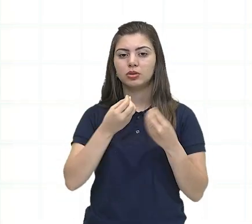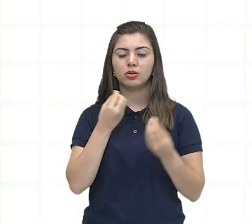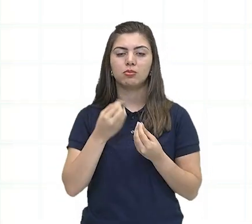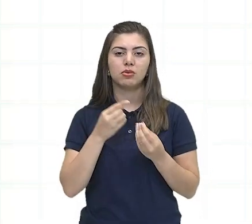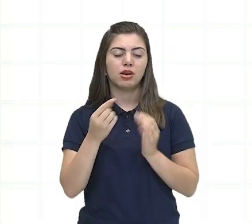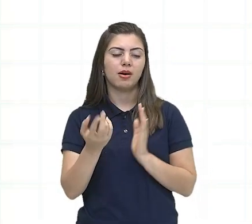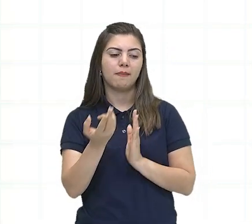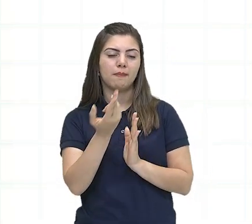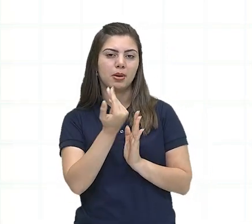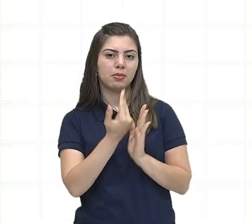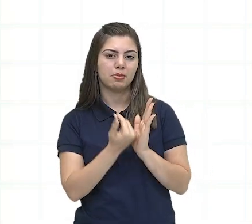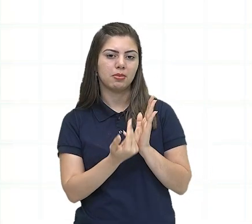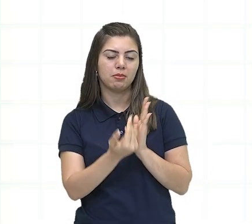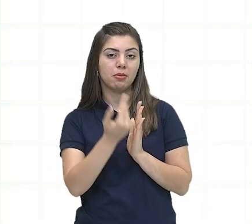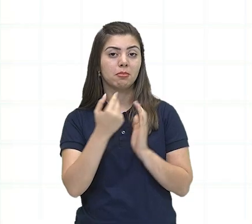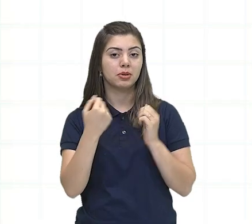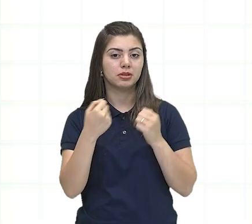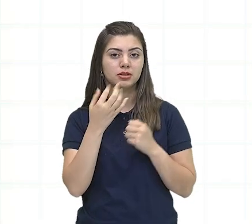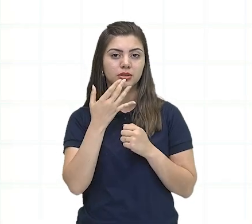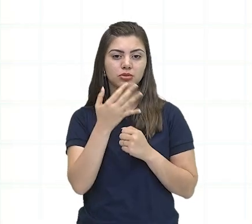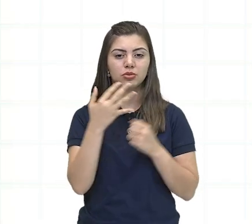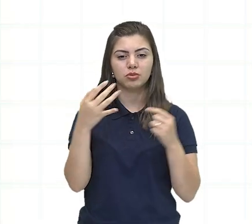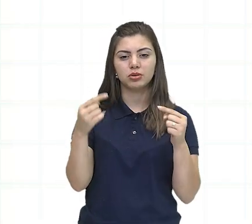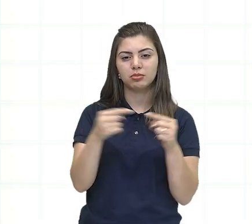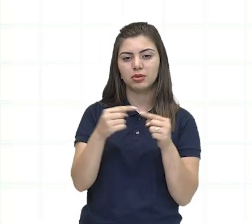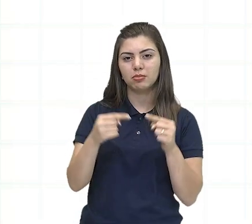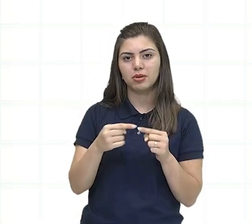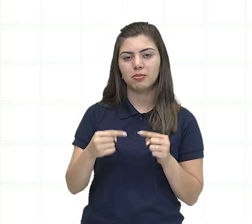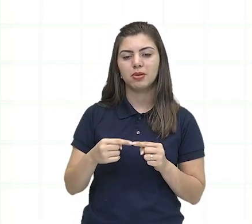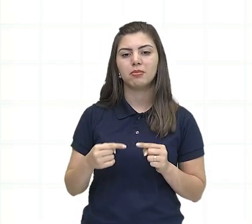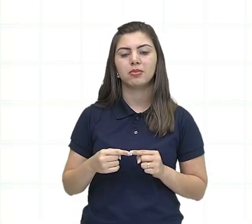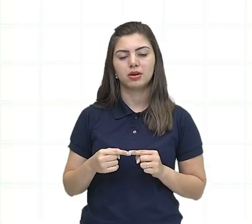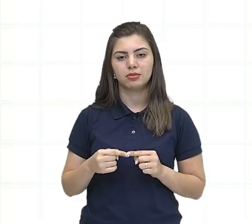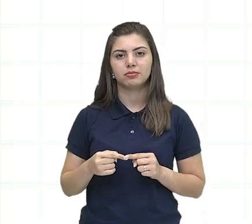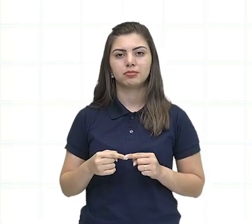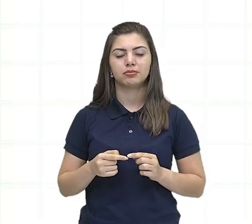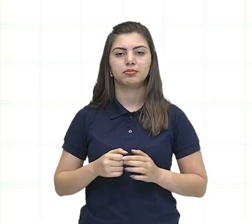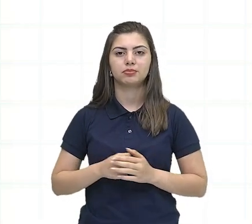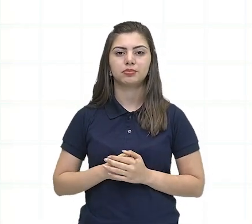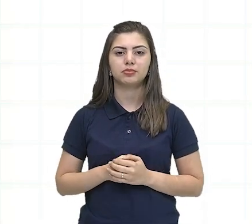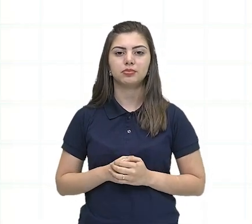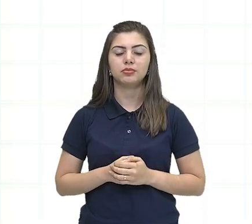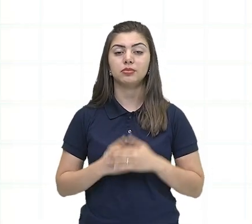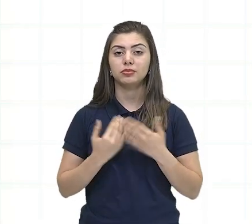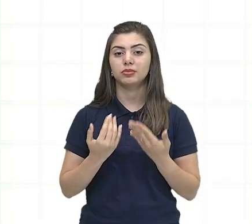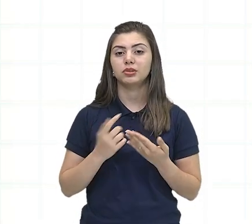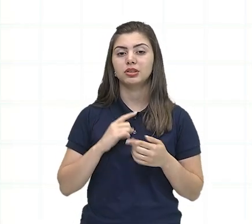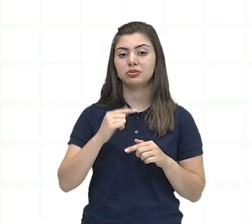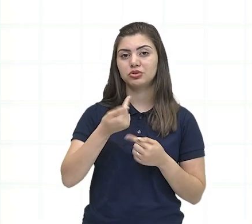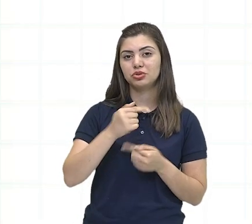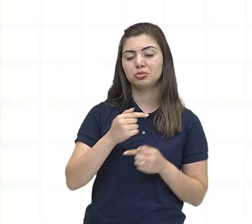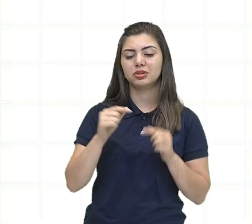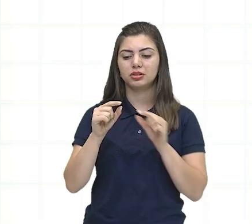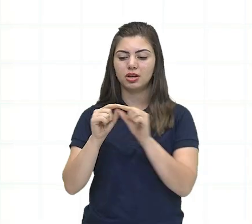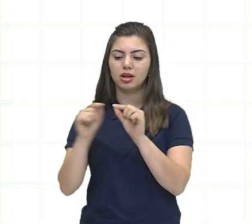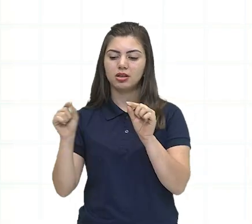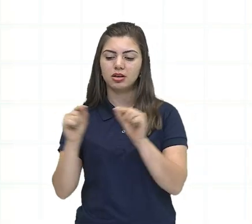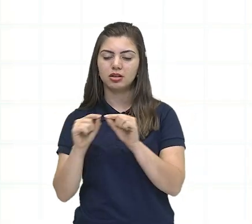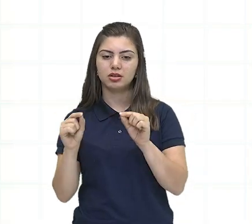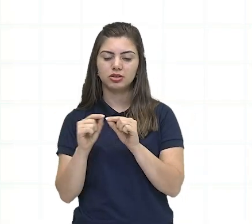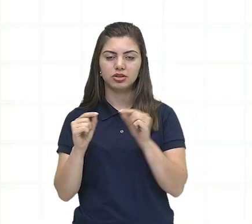uma maneira harmoniosa. Então, ele fez aí, pegou várias figuras geométricas, linhas e fez a